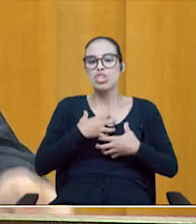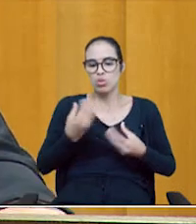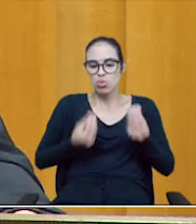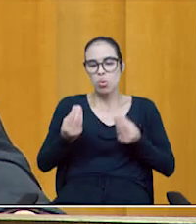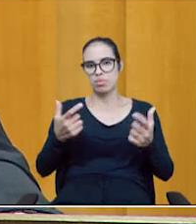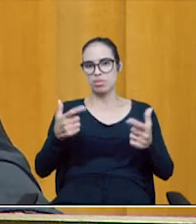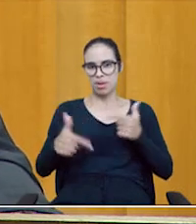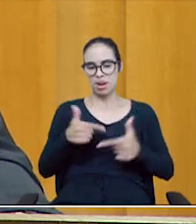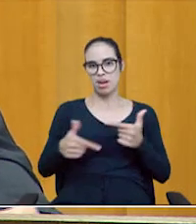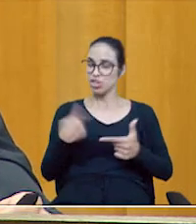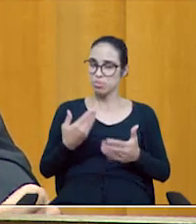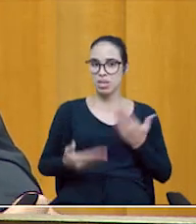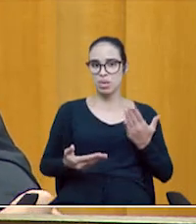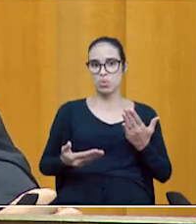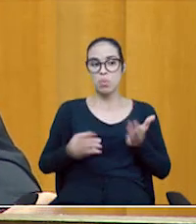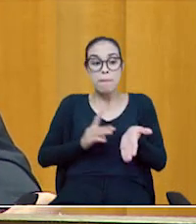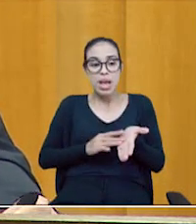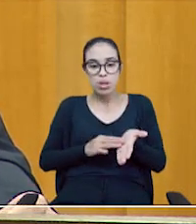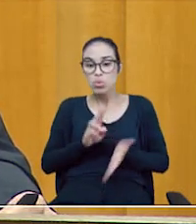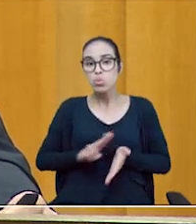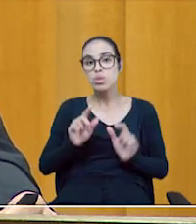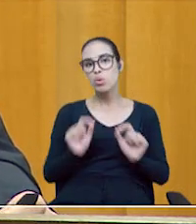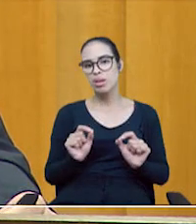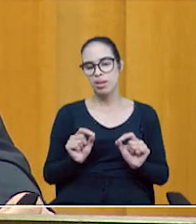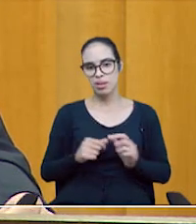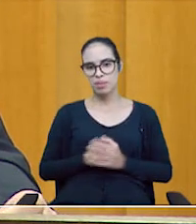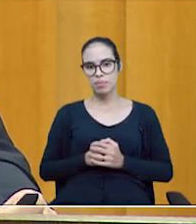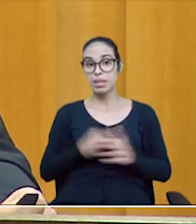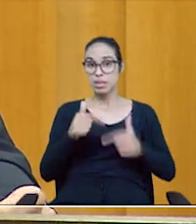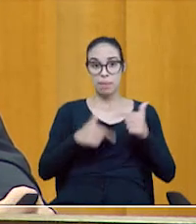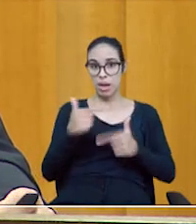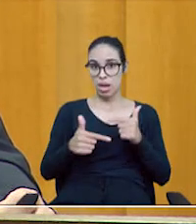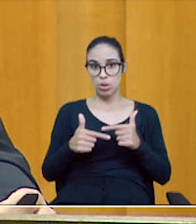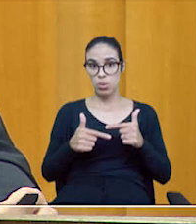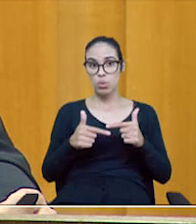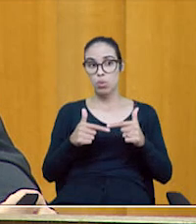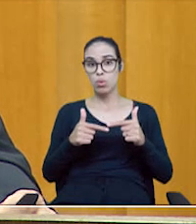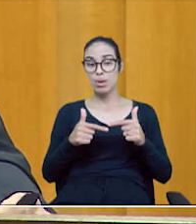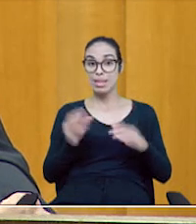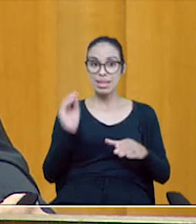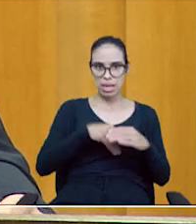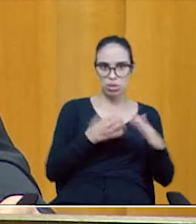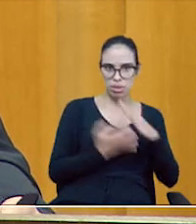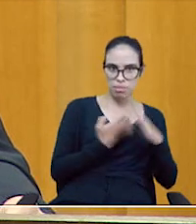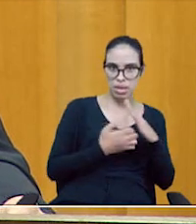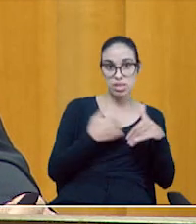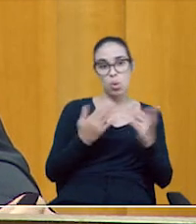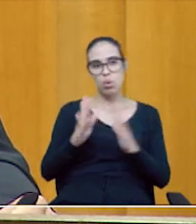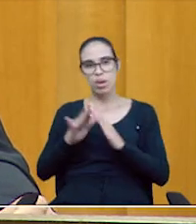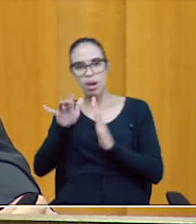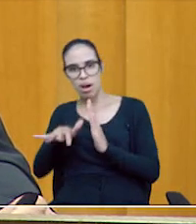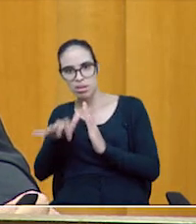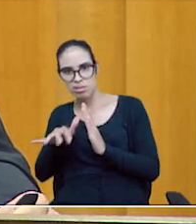com que métodos atuamos. O trabalho híbrido é um fato assim como educação híbrida é um fato,